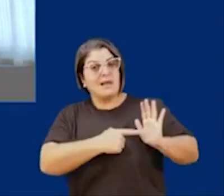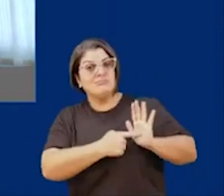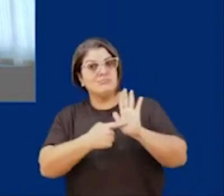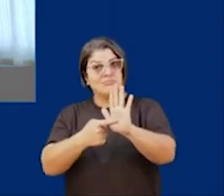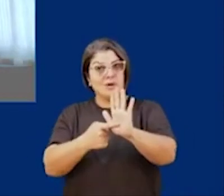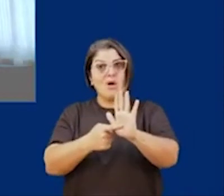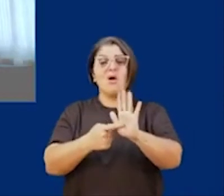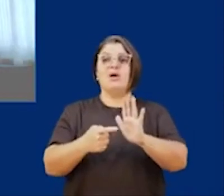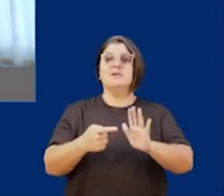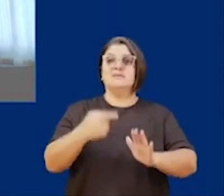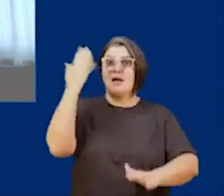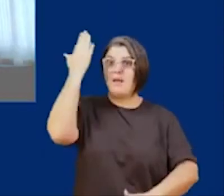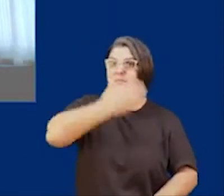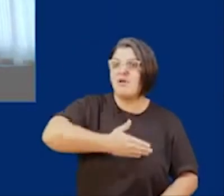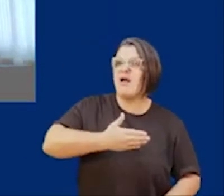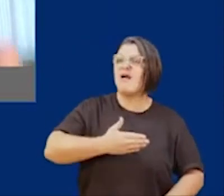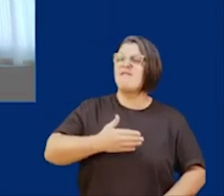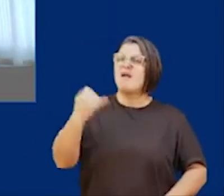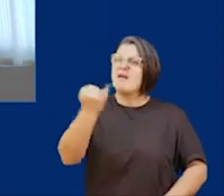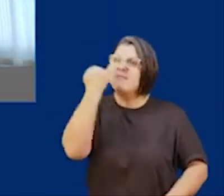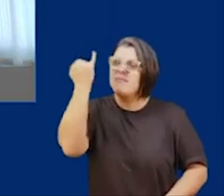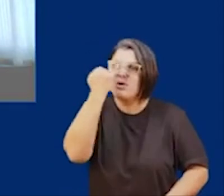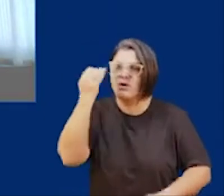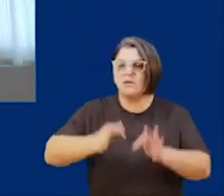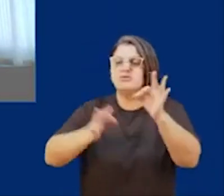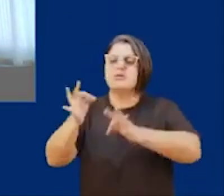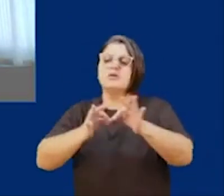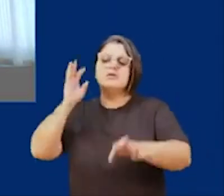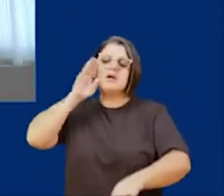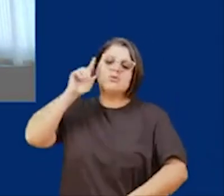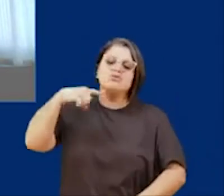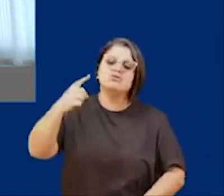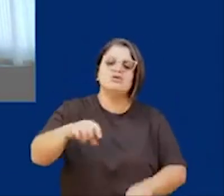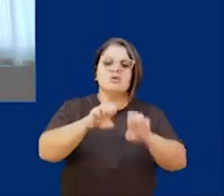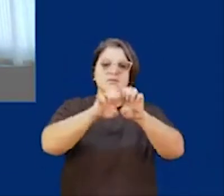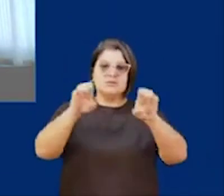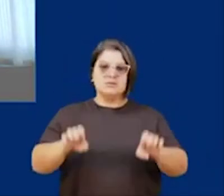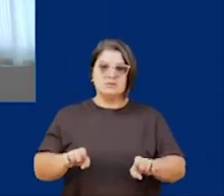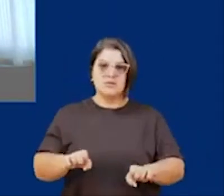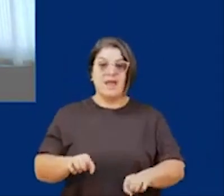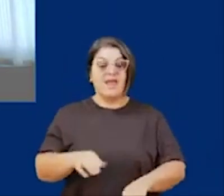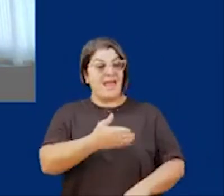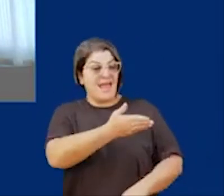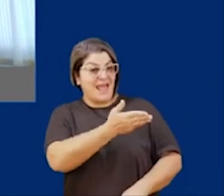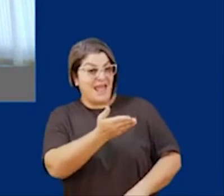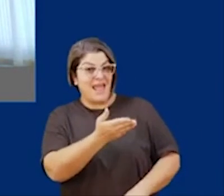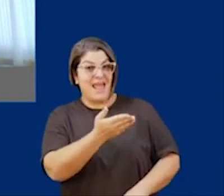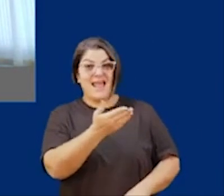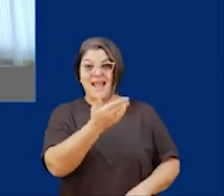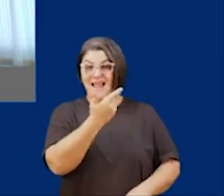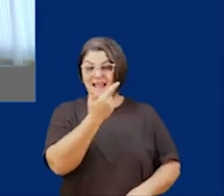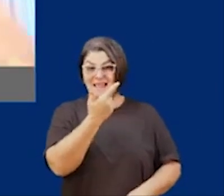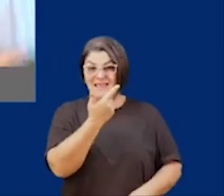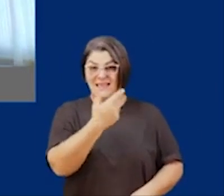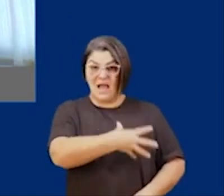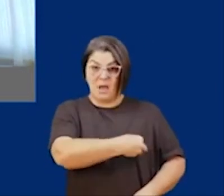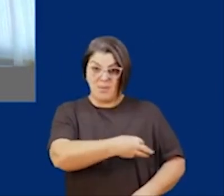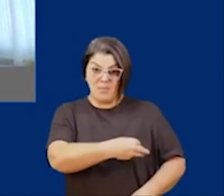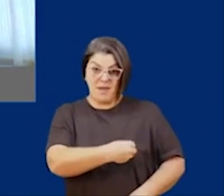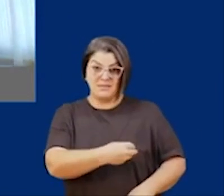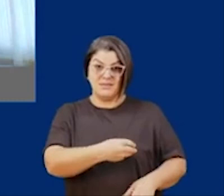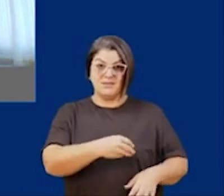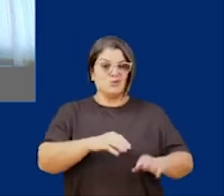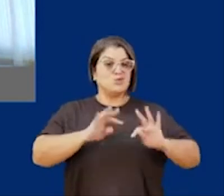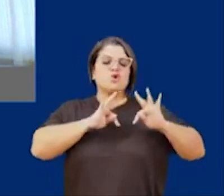pistas importantes para a organização de um dia a dia mais estruturado, né, e falar para quem não é a mulher que está amamentando ou cuidando dessa criança, para todo mundo que está